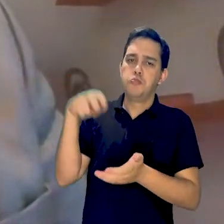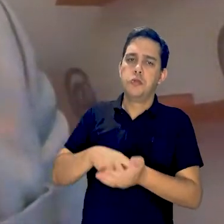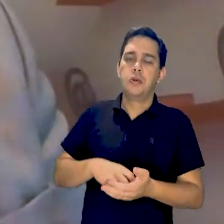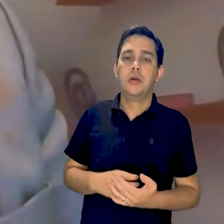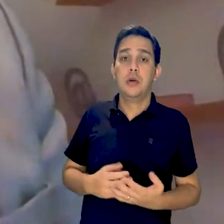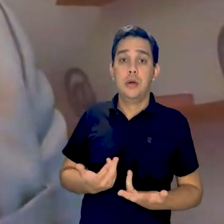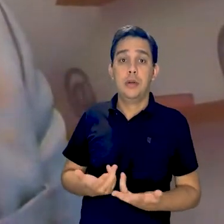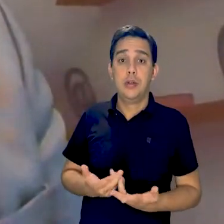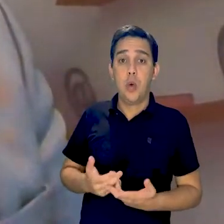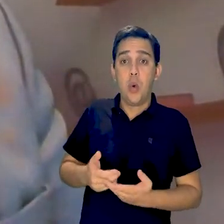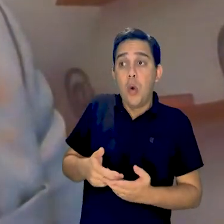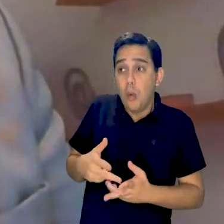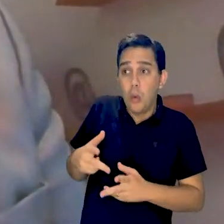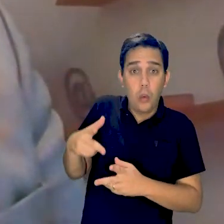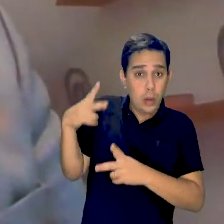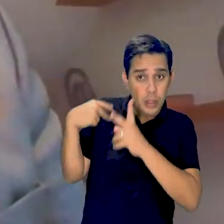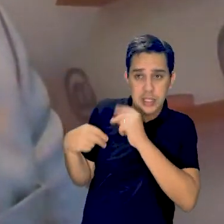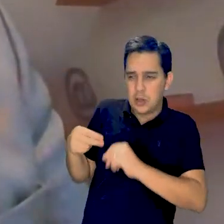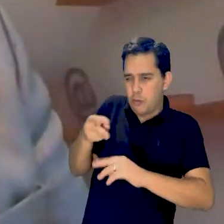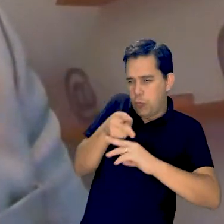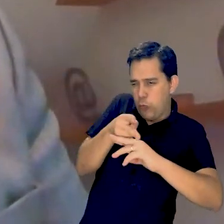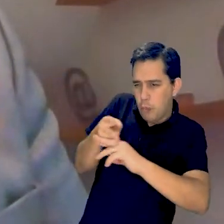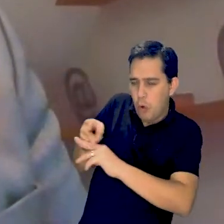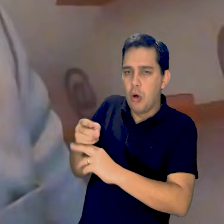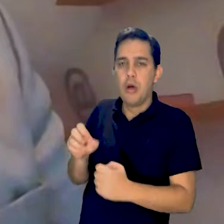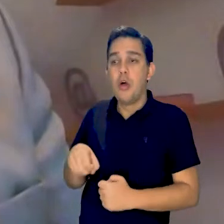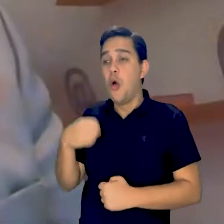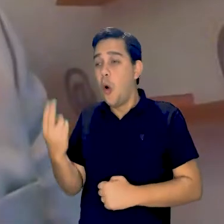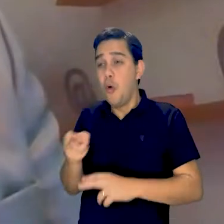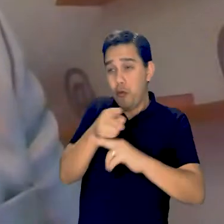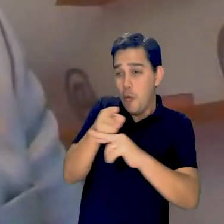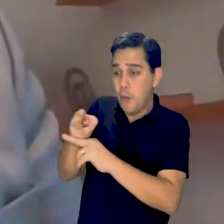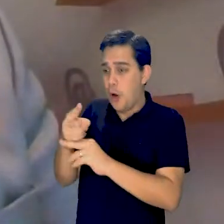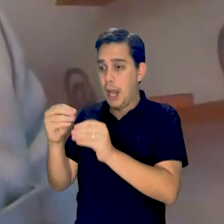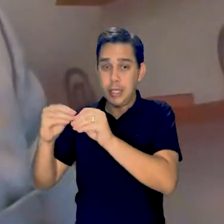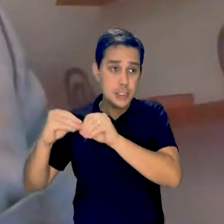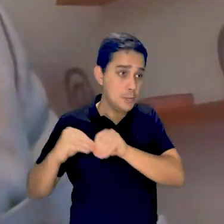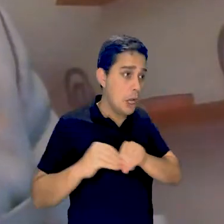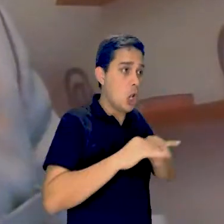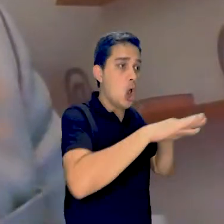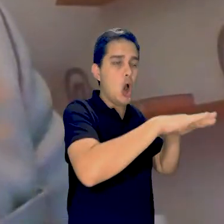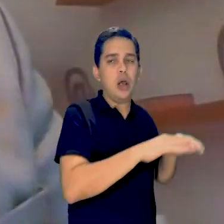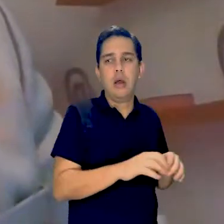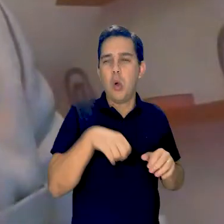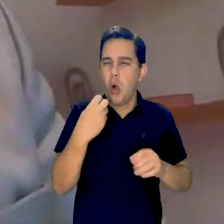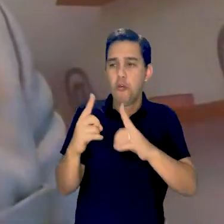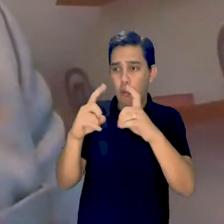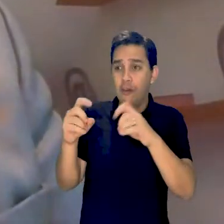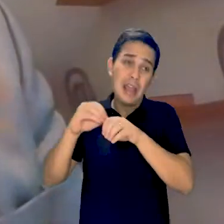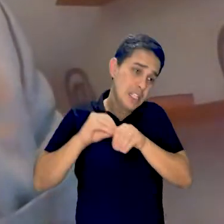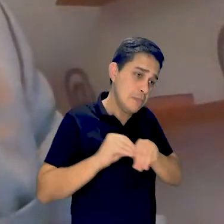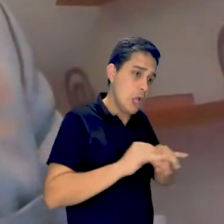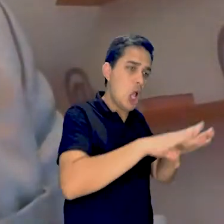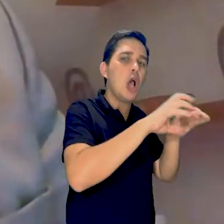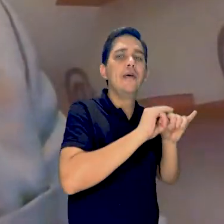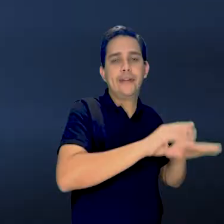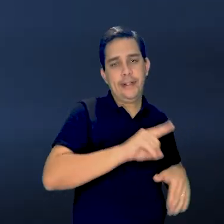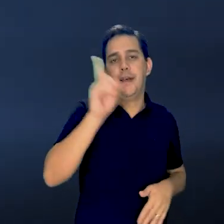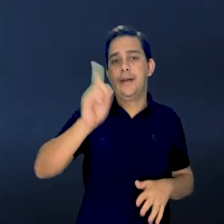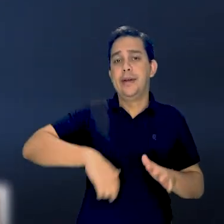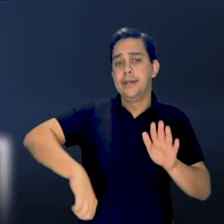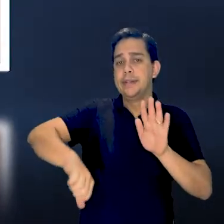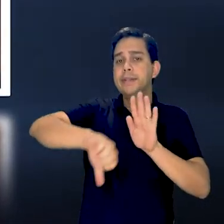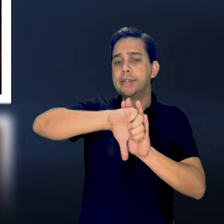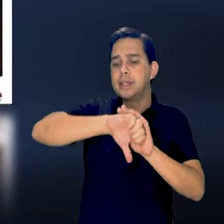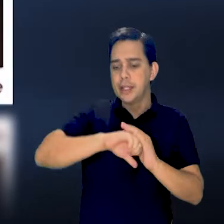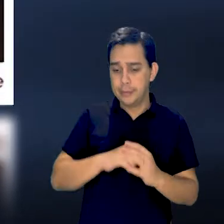que filmou, produziu, reproduziu, dirigiu ou fotografou, está incidindo